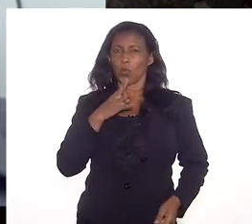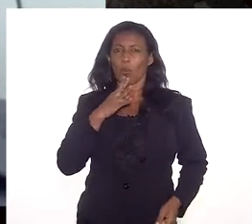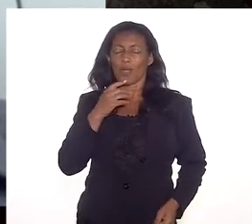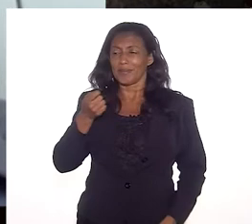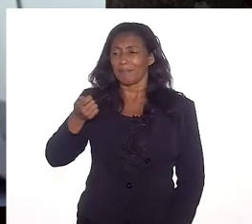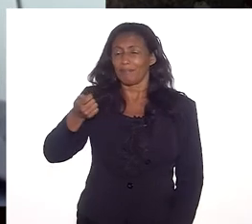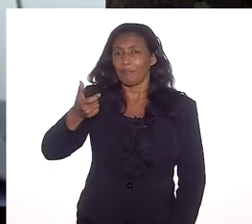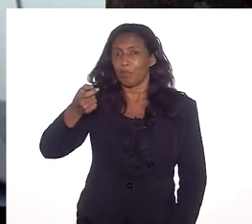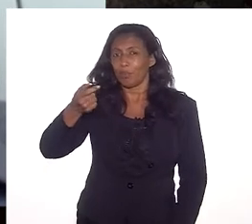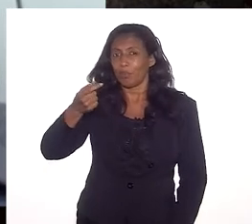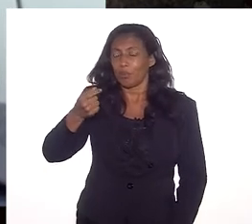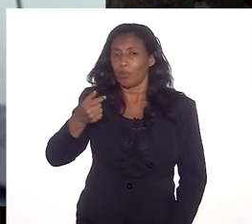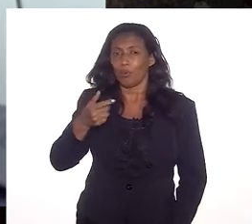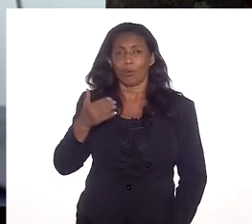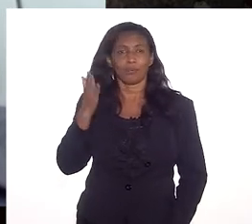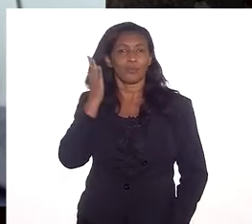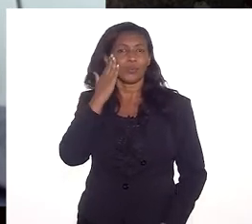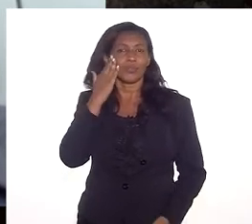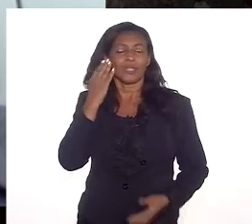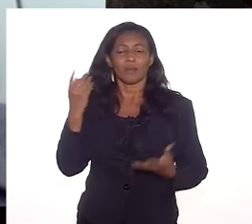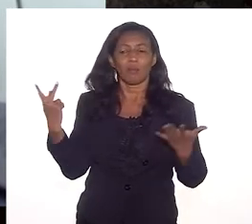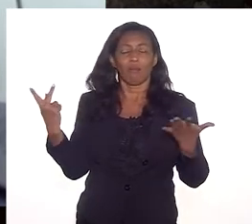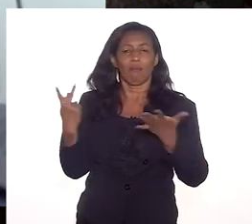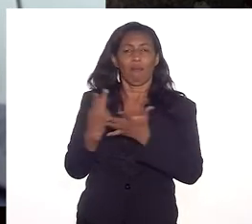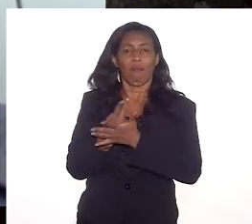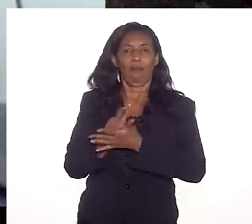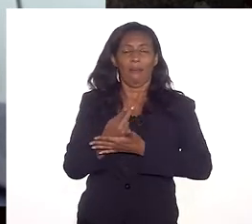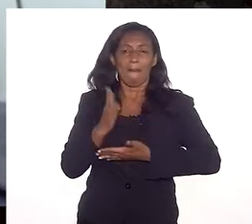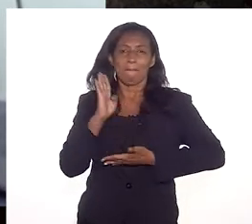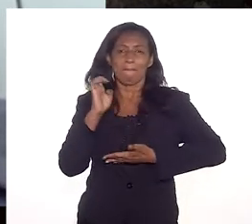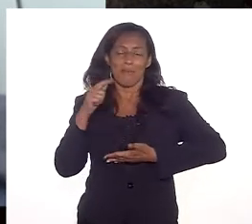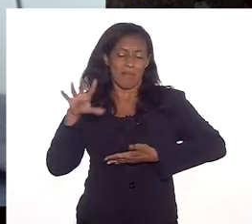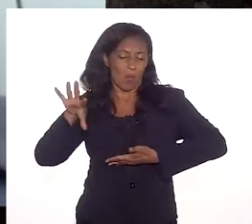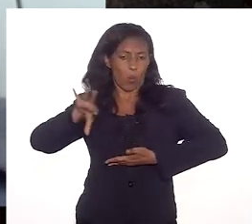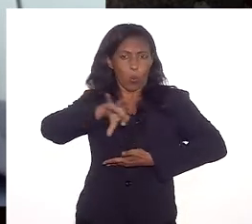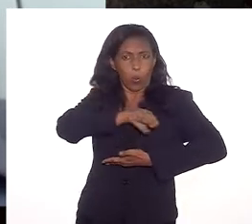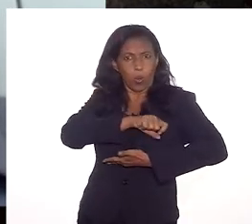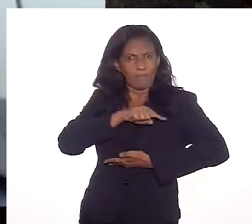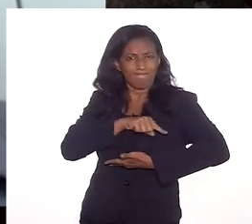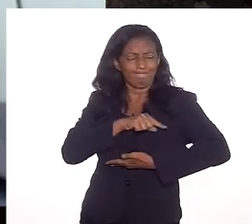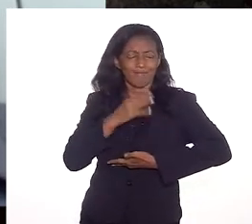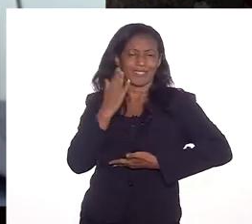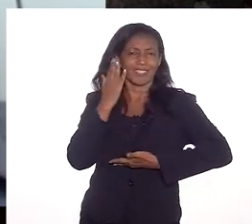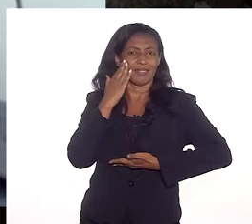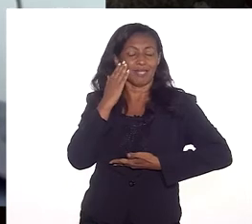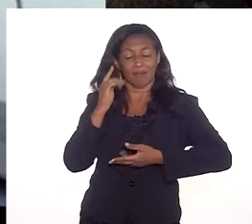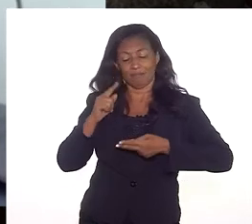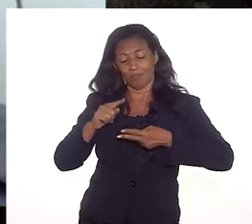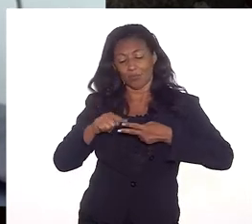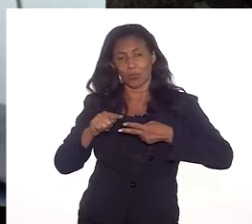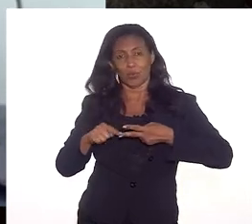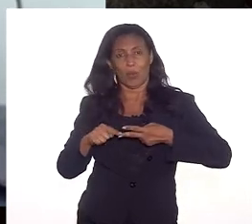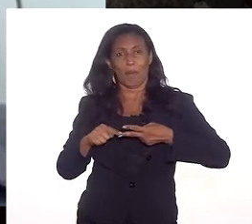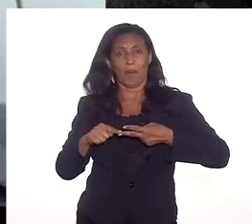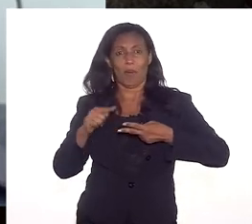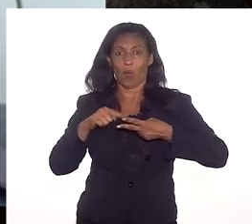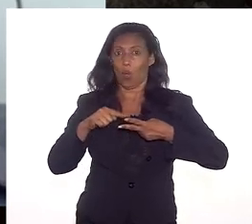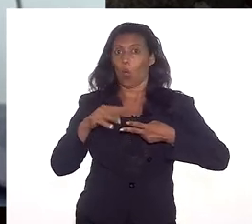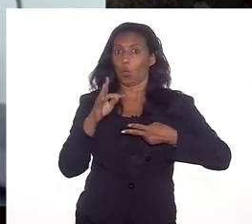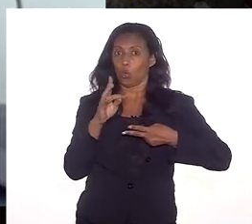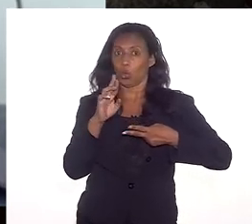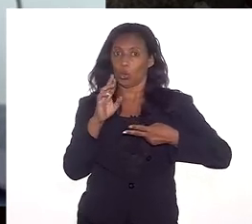conhece muito pouco sobre o efeito dele no bebê. Então, são dois pontos a se